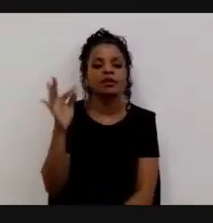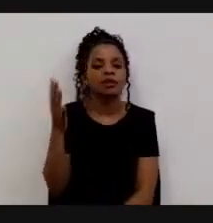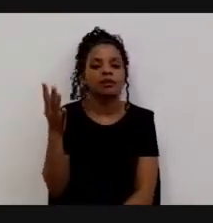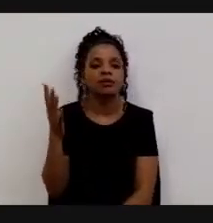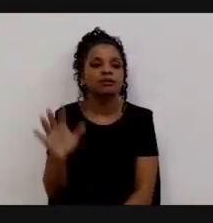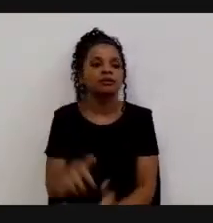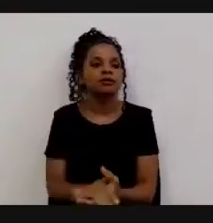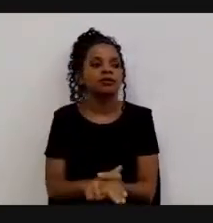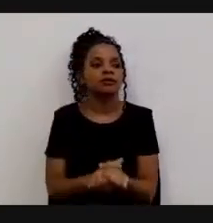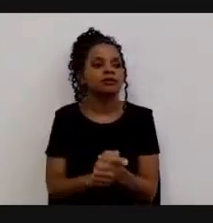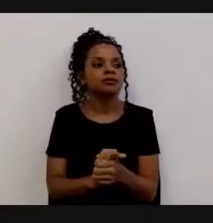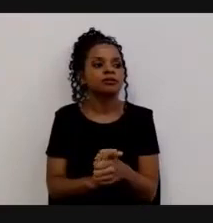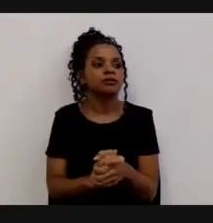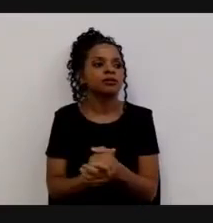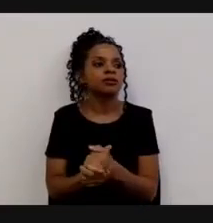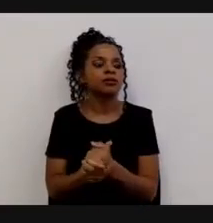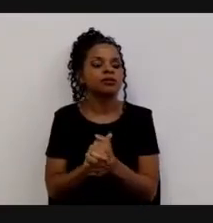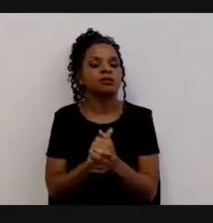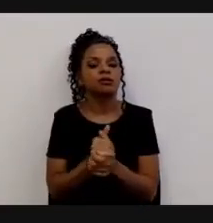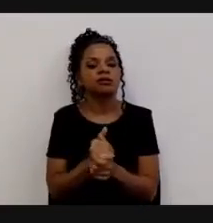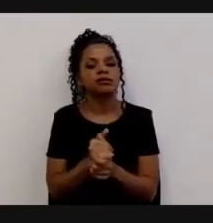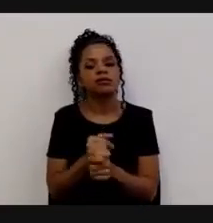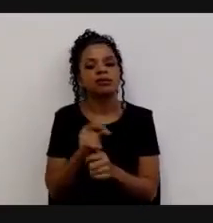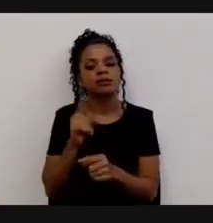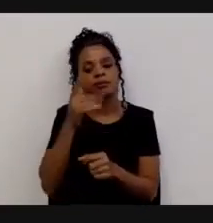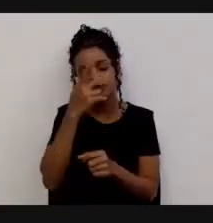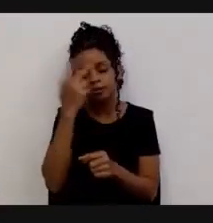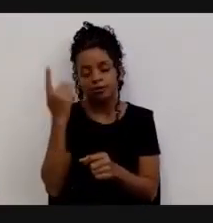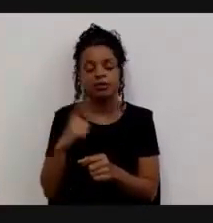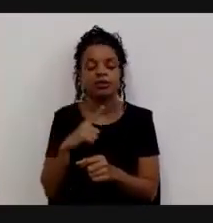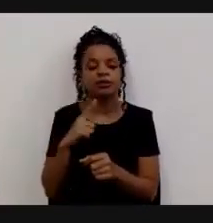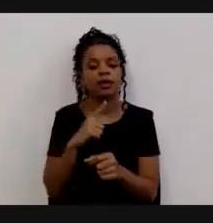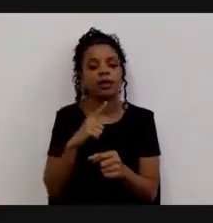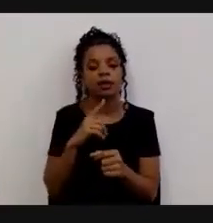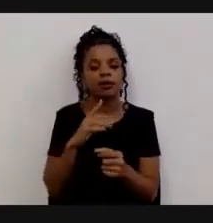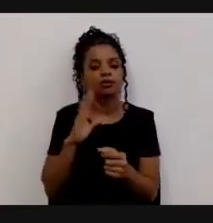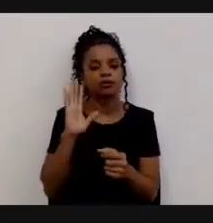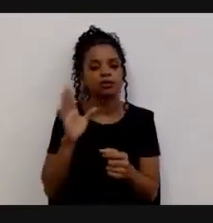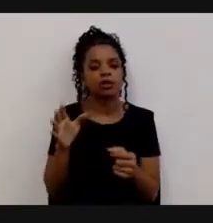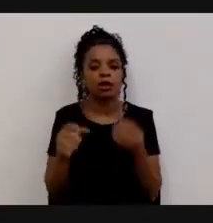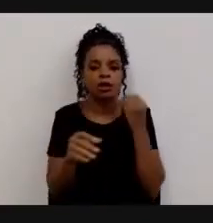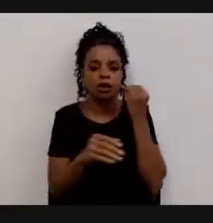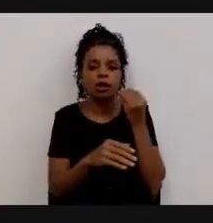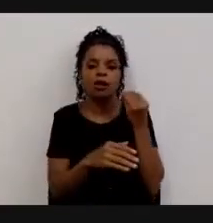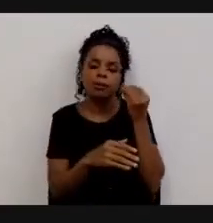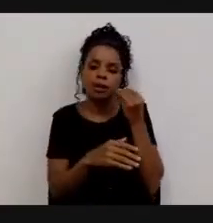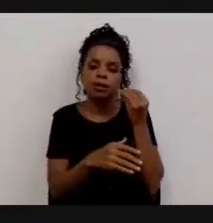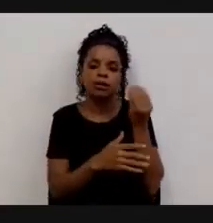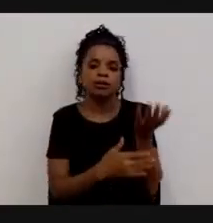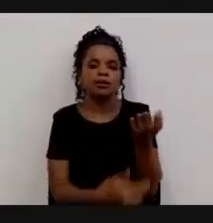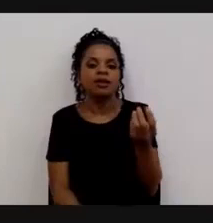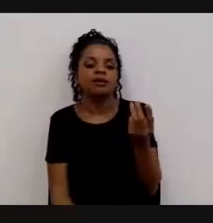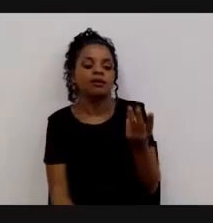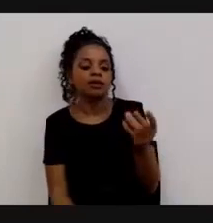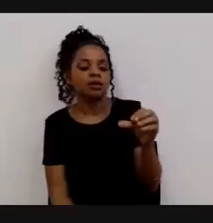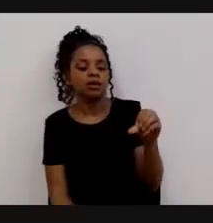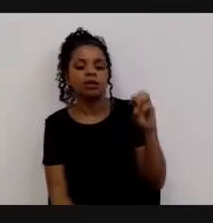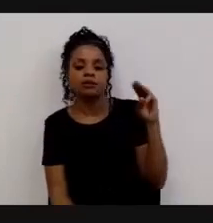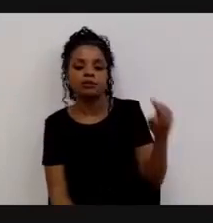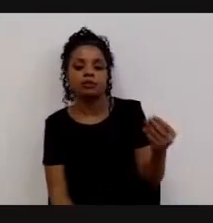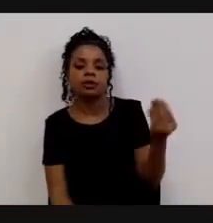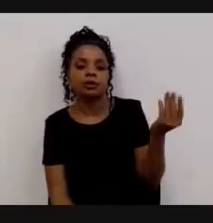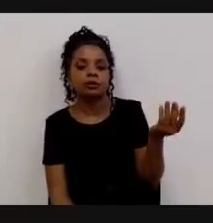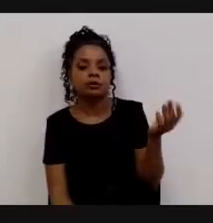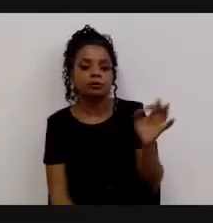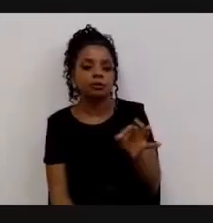falou? 38 milhões? 39 milhões? 39 milhões, 38 milhões. Sorocaba sendo que das emendas, metade tem que ser...